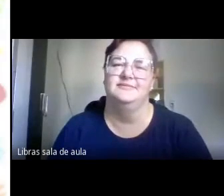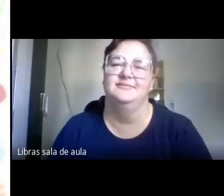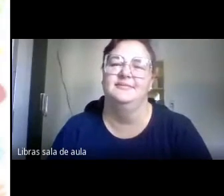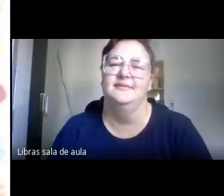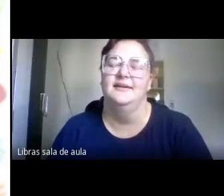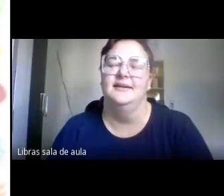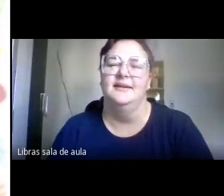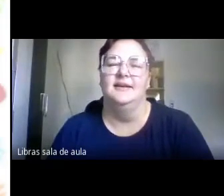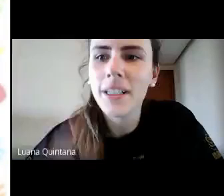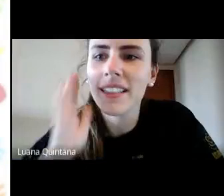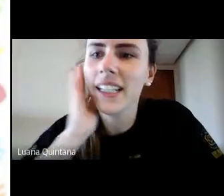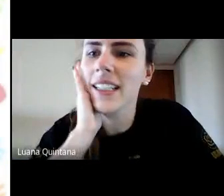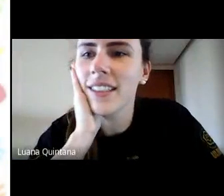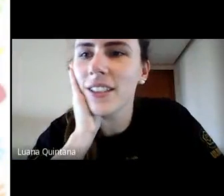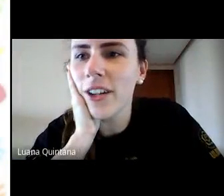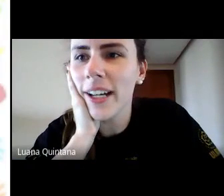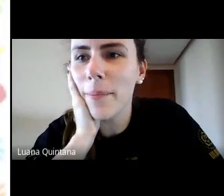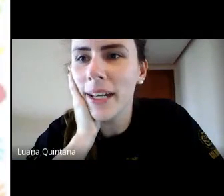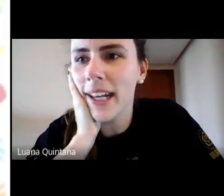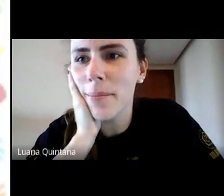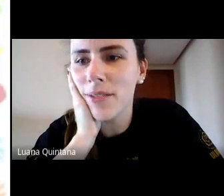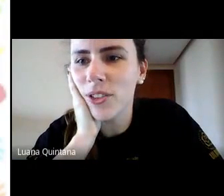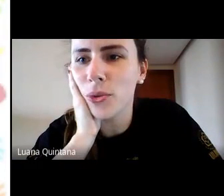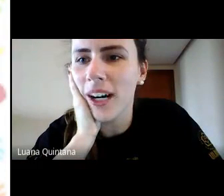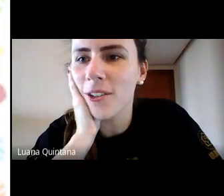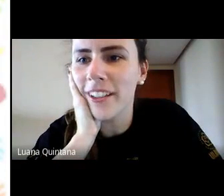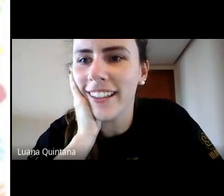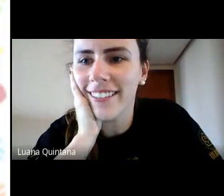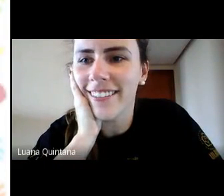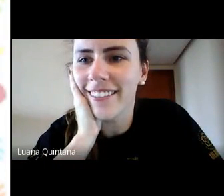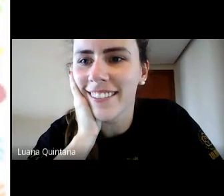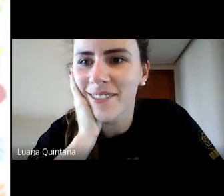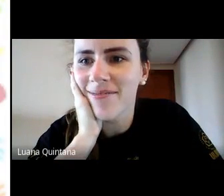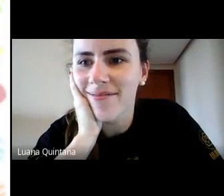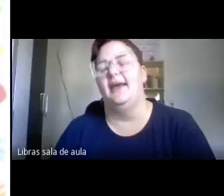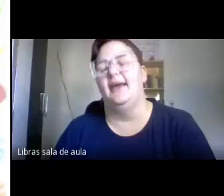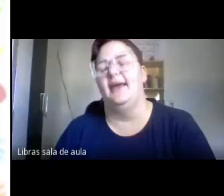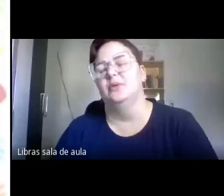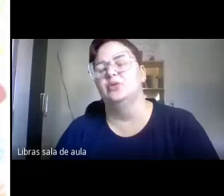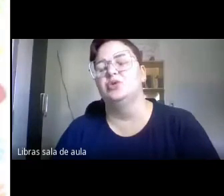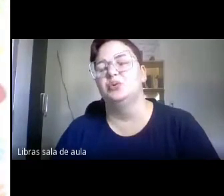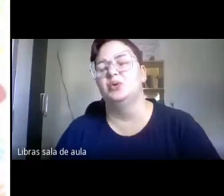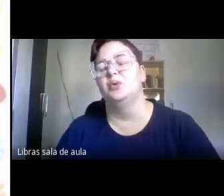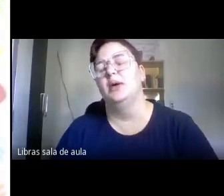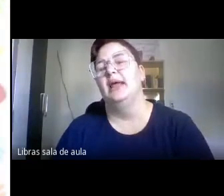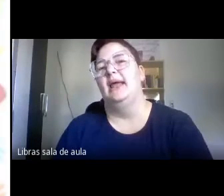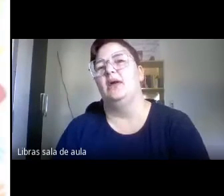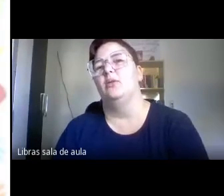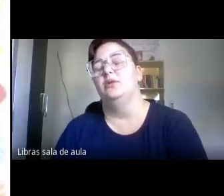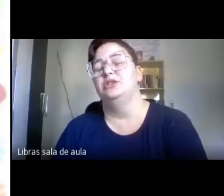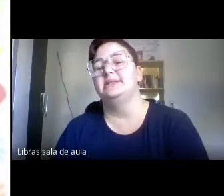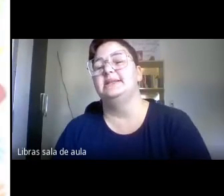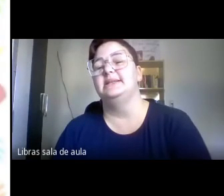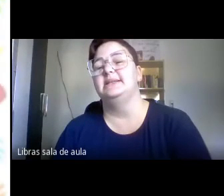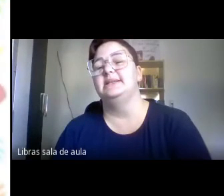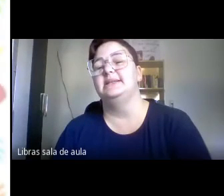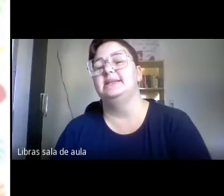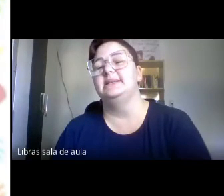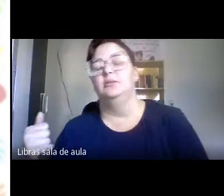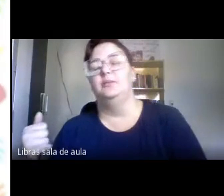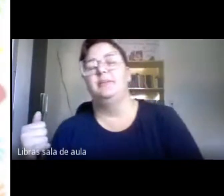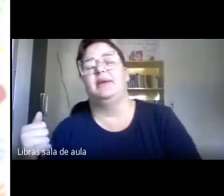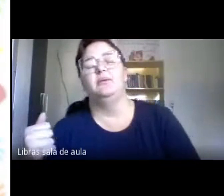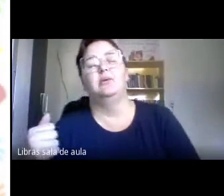fácil. É que a Libras, ela em si só é bem visual, né? O surdo, é como eu disse